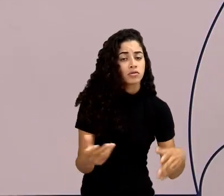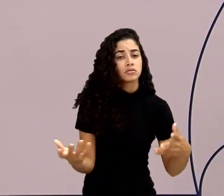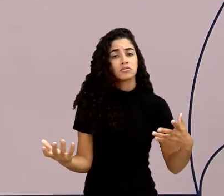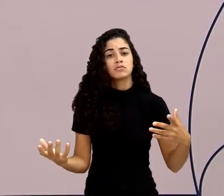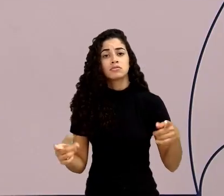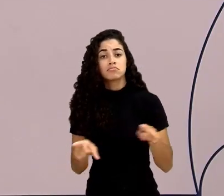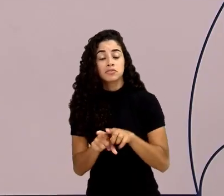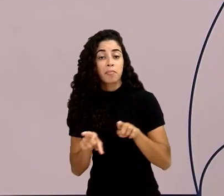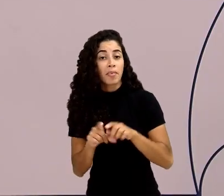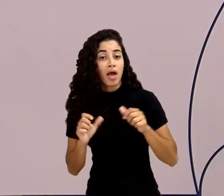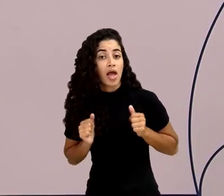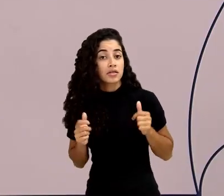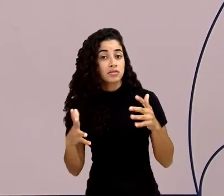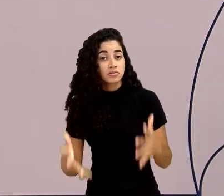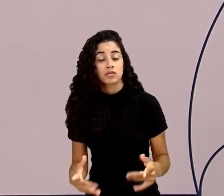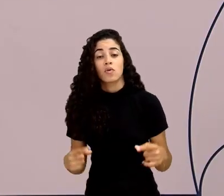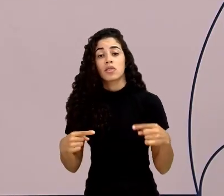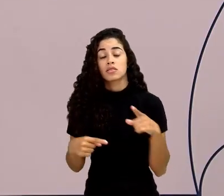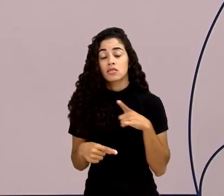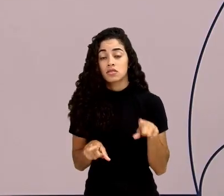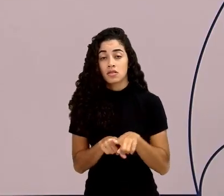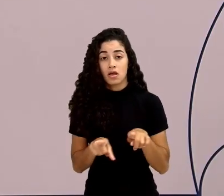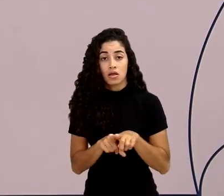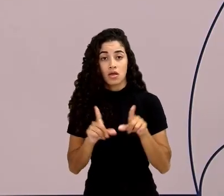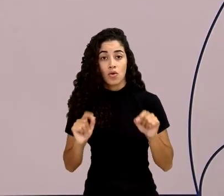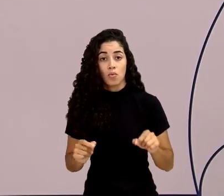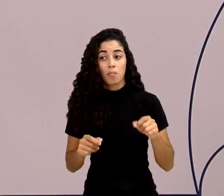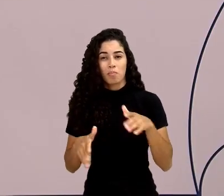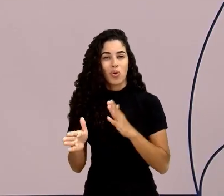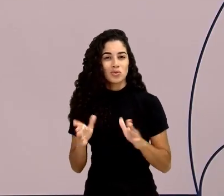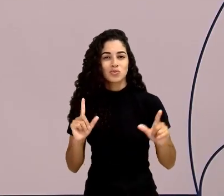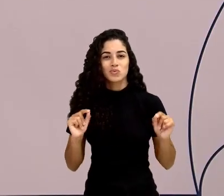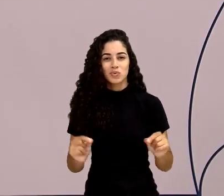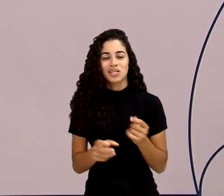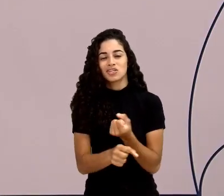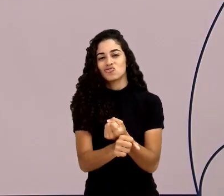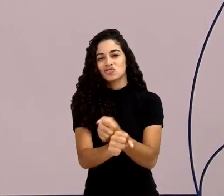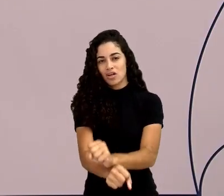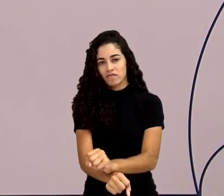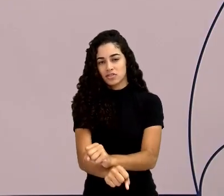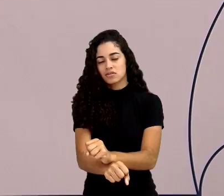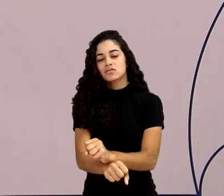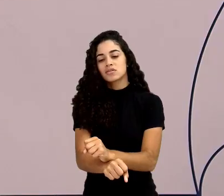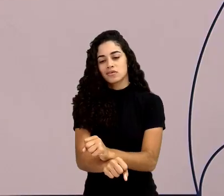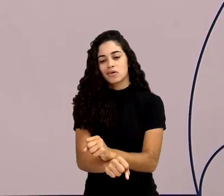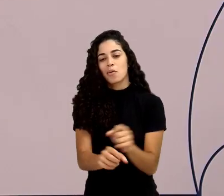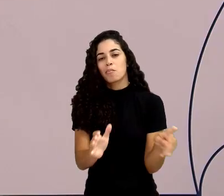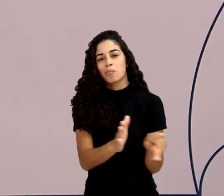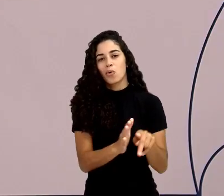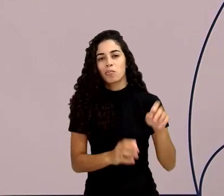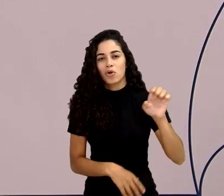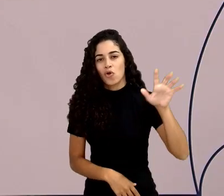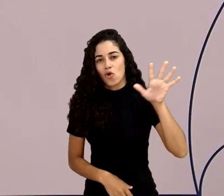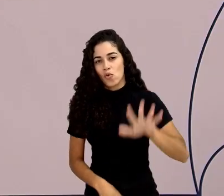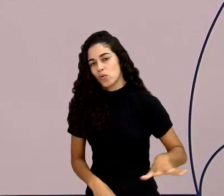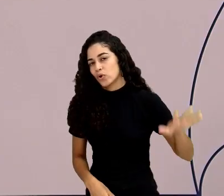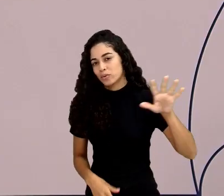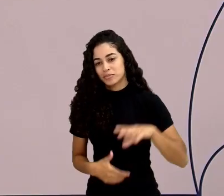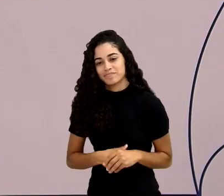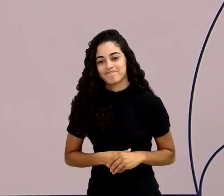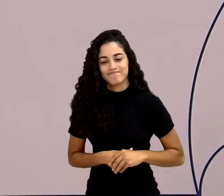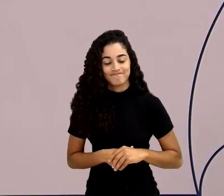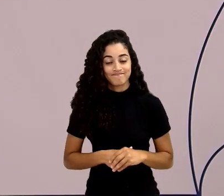e ações envolvendo o processo de escravização vão partir da Europa. Para a